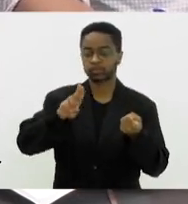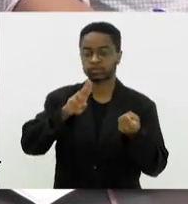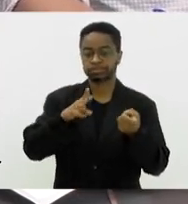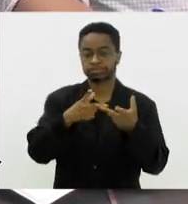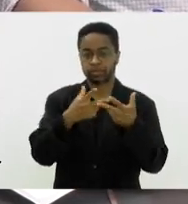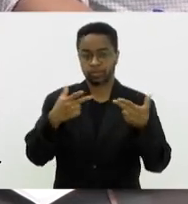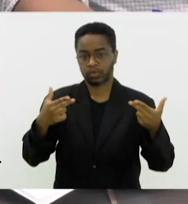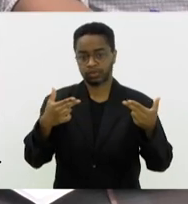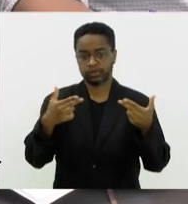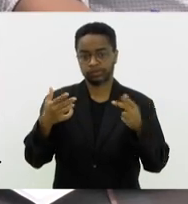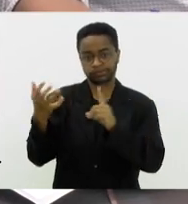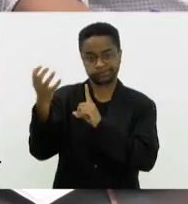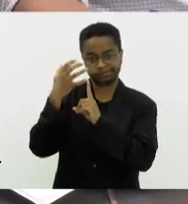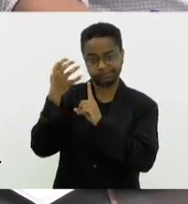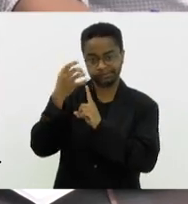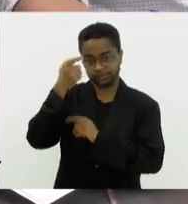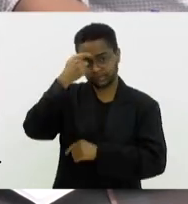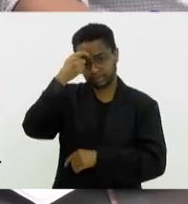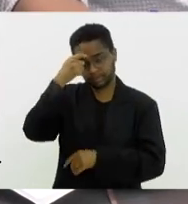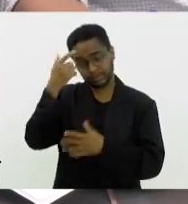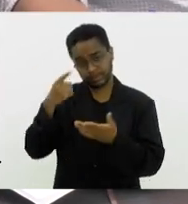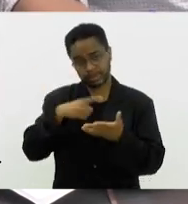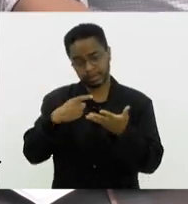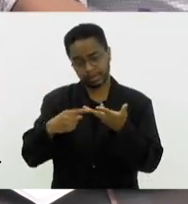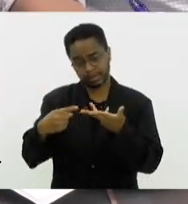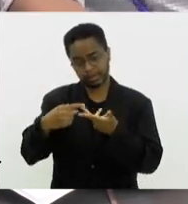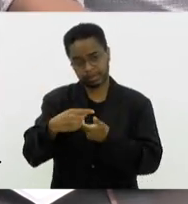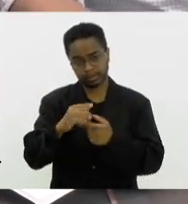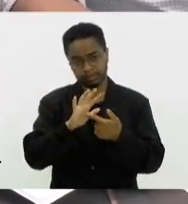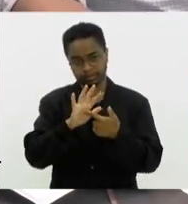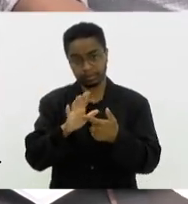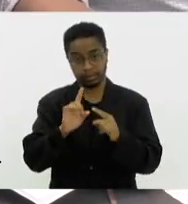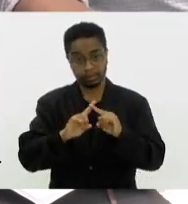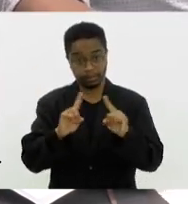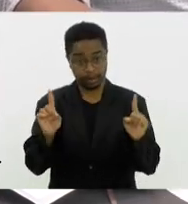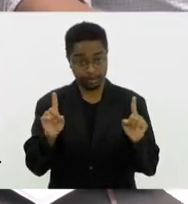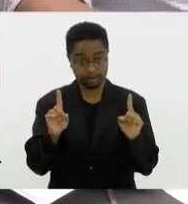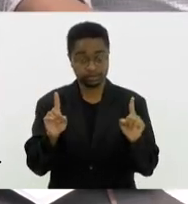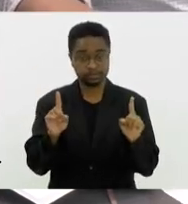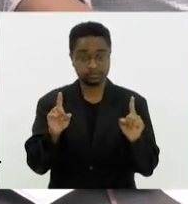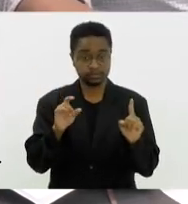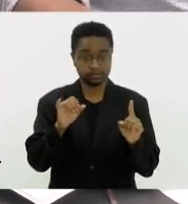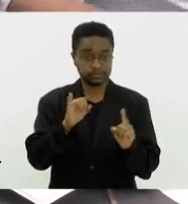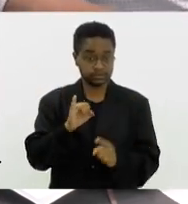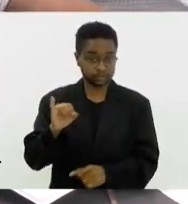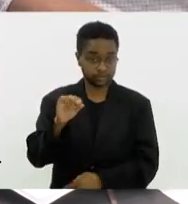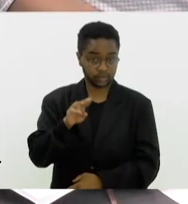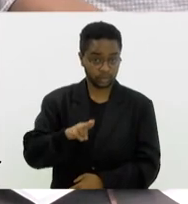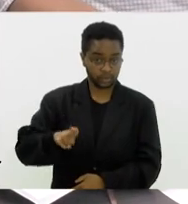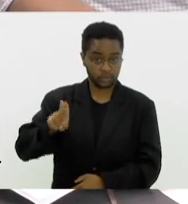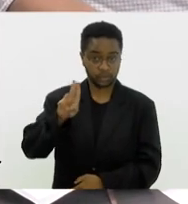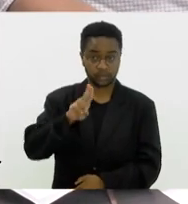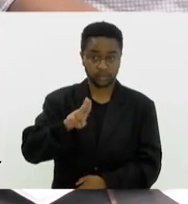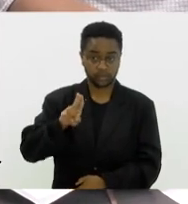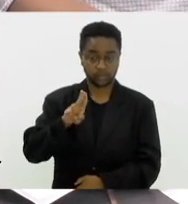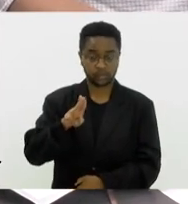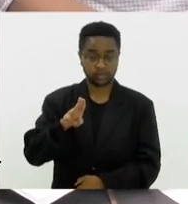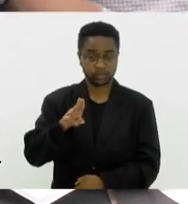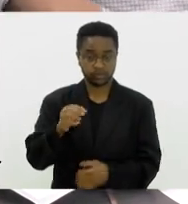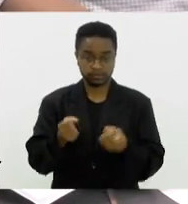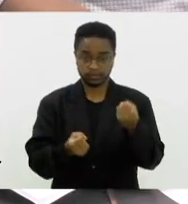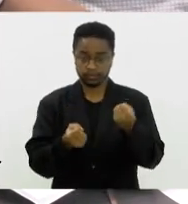Determina várias coisas, né? Agora, no uso dos equipamentos, precisa